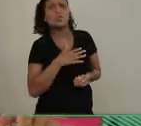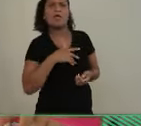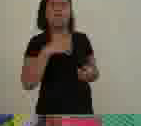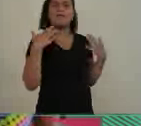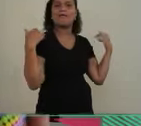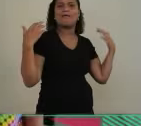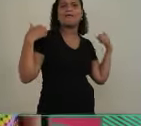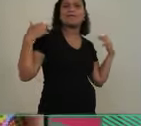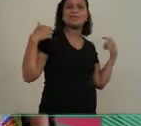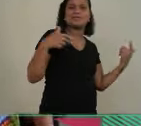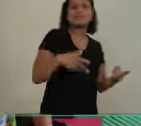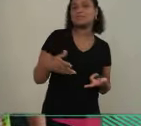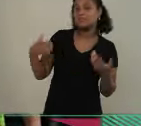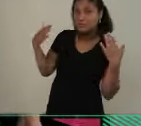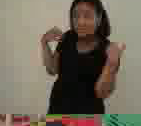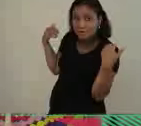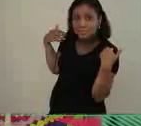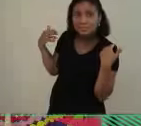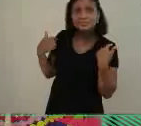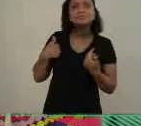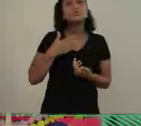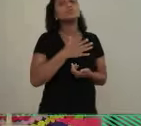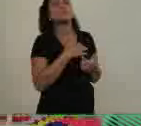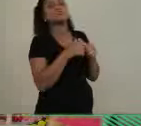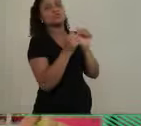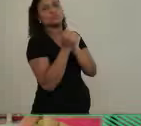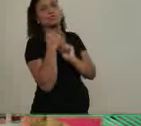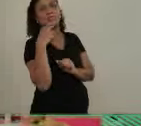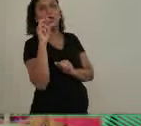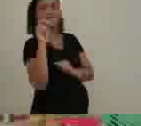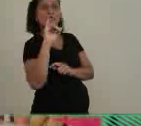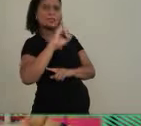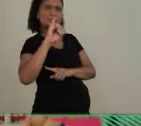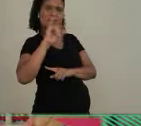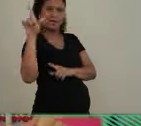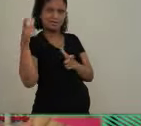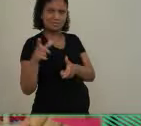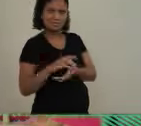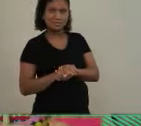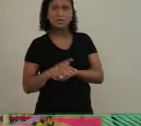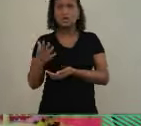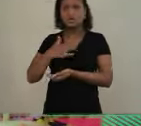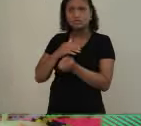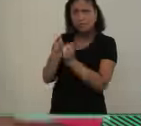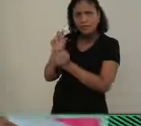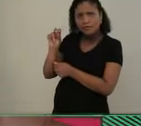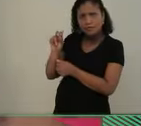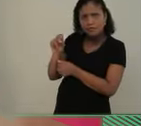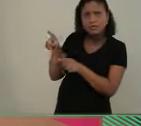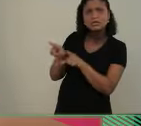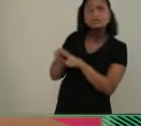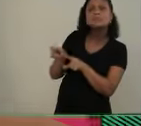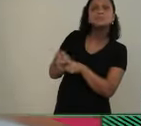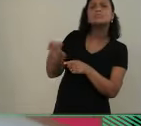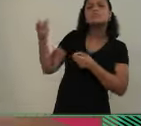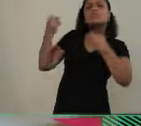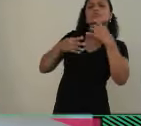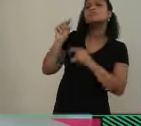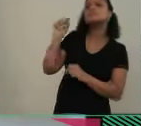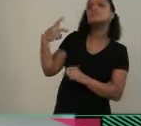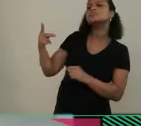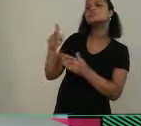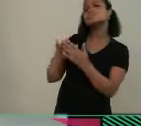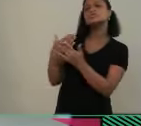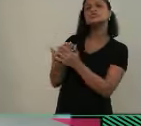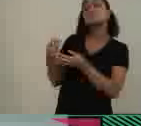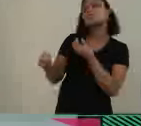Dar uma passeada. Adoro ficar com minha avó, em Ipanema. Gosta de ficar com a vovó em Ipanema também, né? Manuela, conta pra gente um